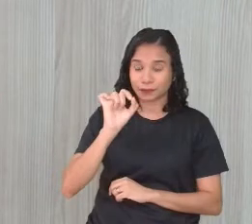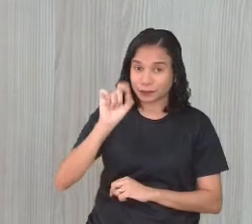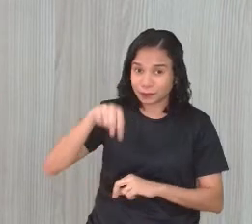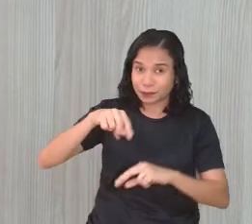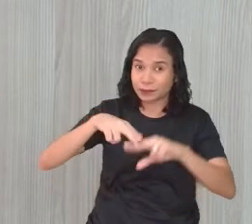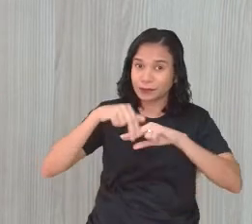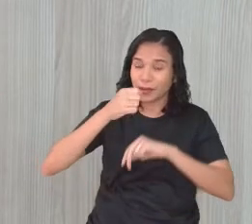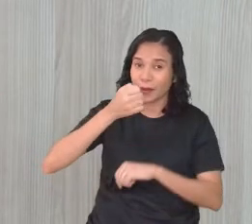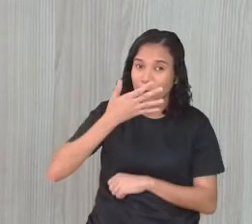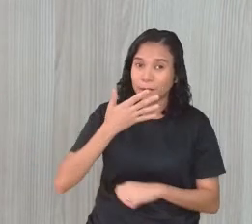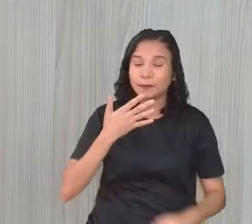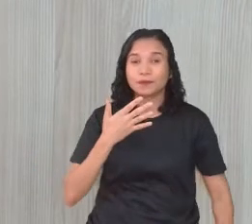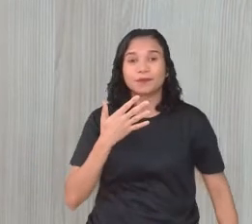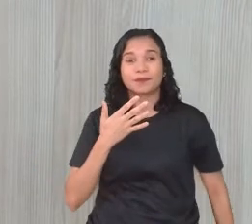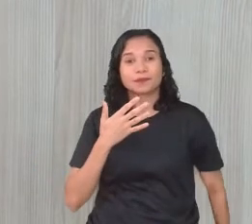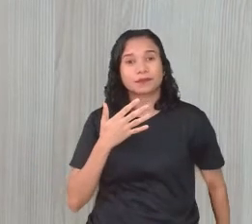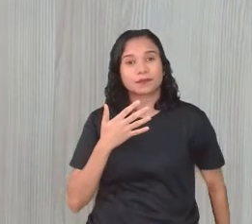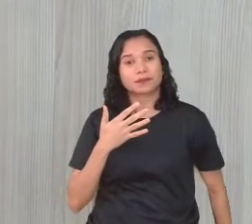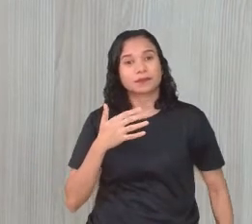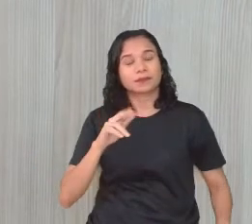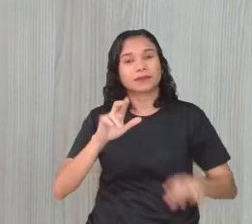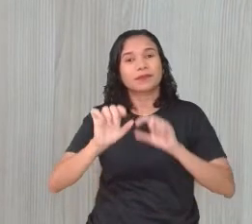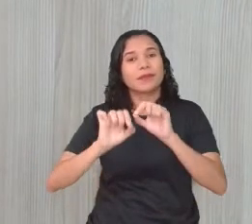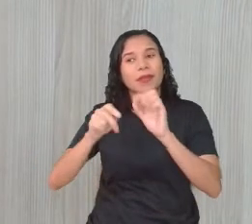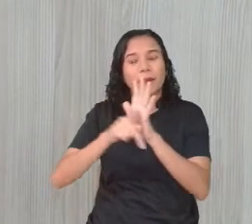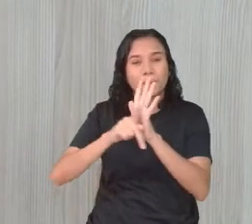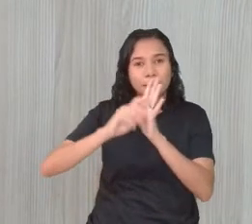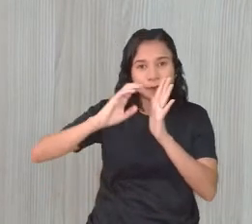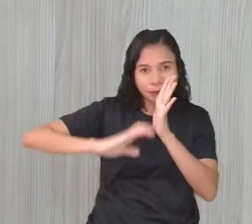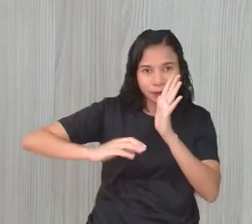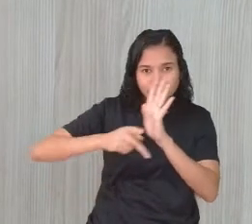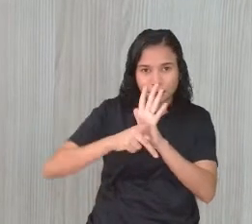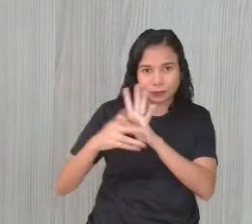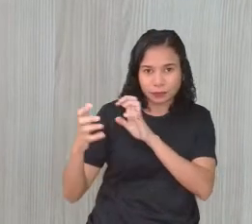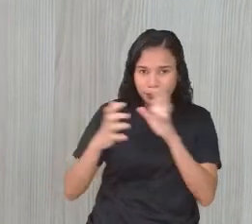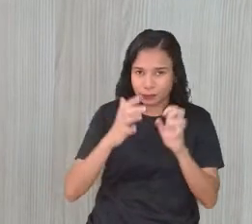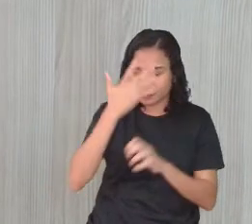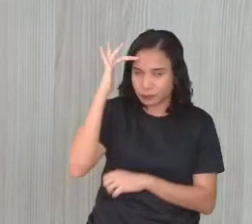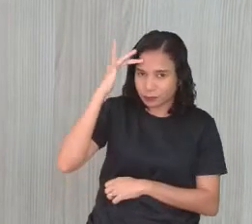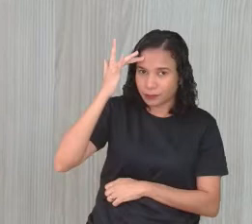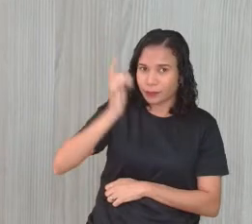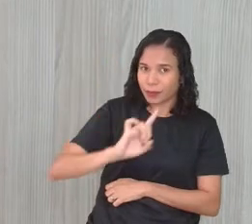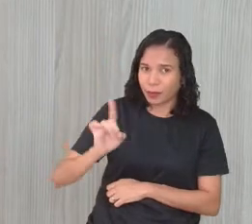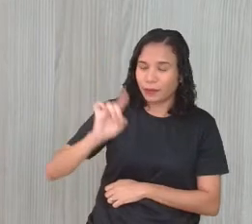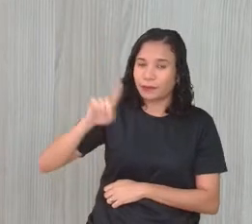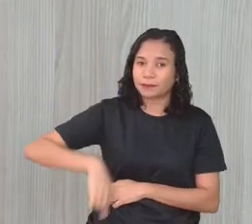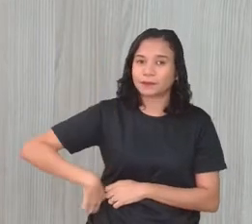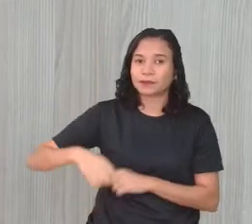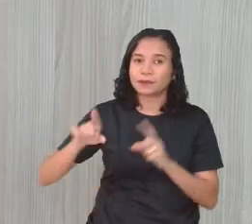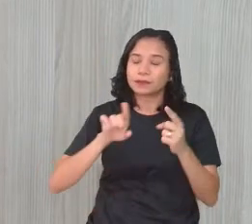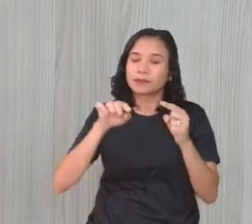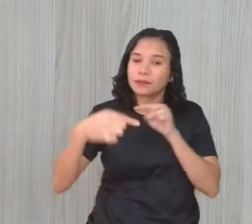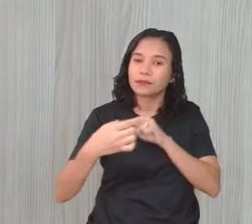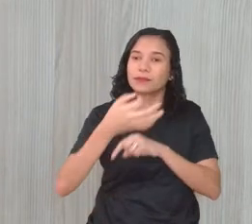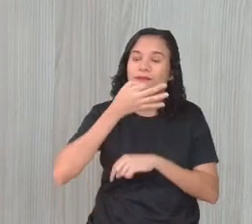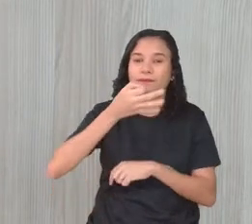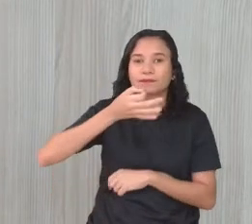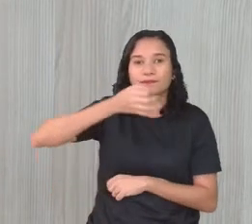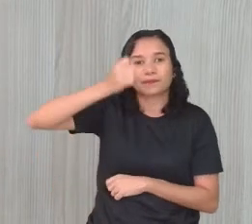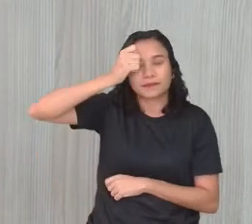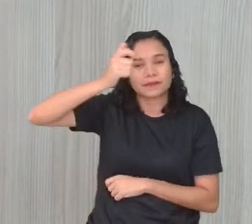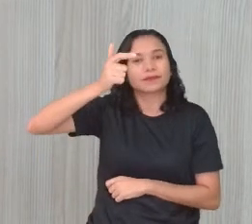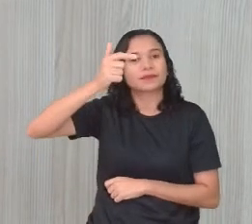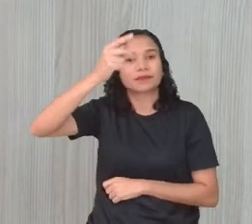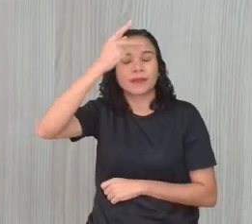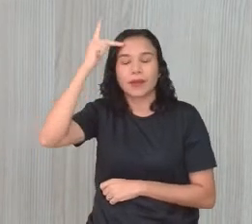bom? Então, é justamente isso. Argumentar não é brigar com o outro, é contrapor as ideias, né? Eu